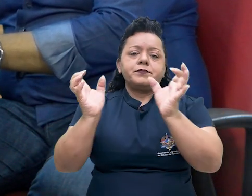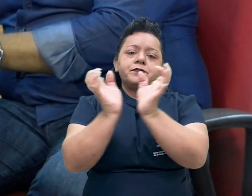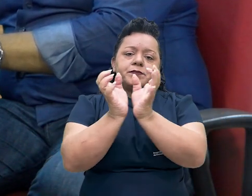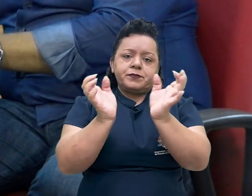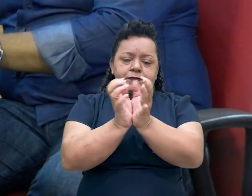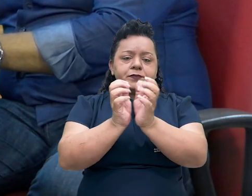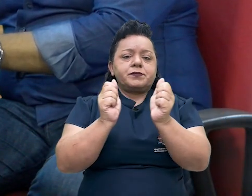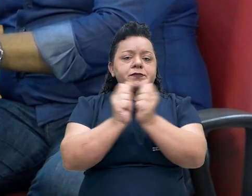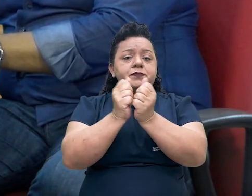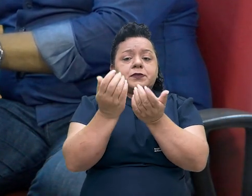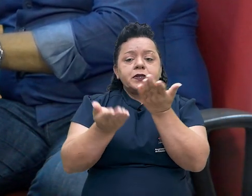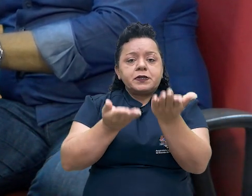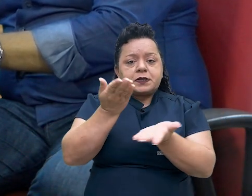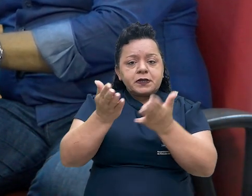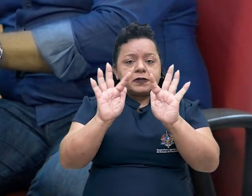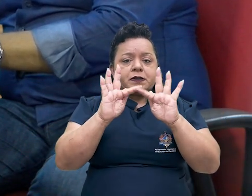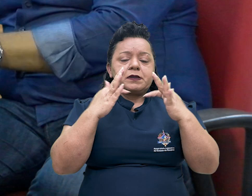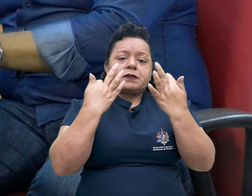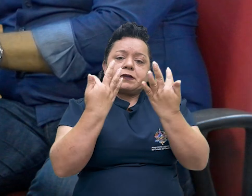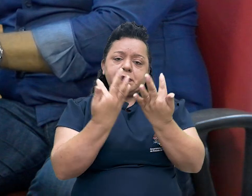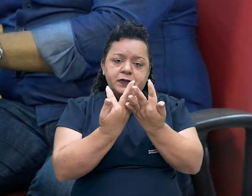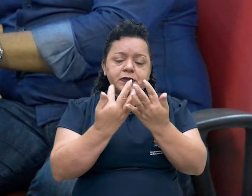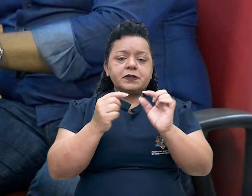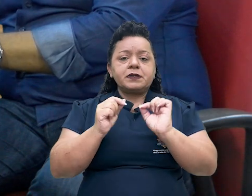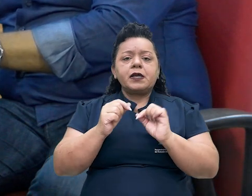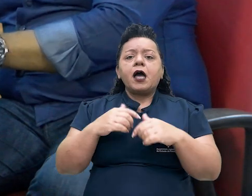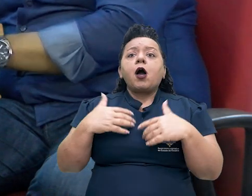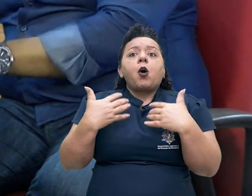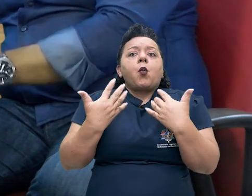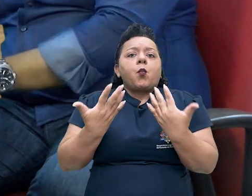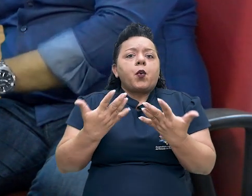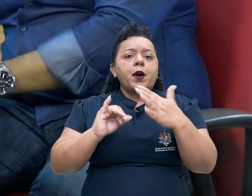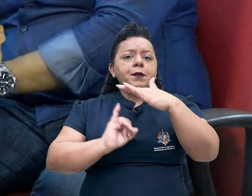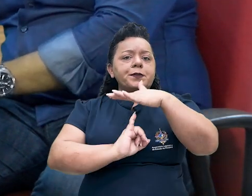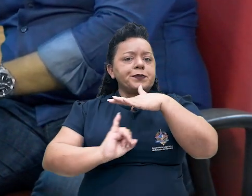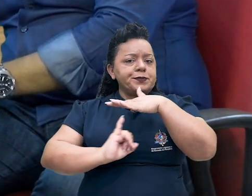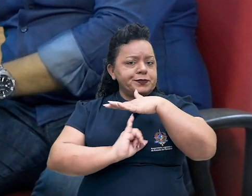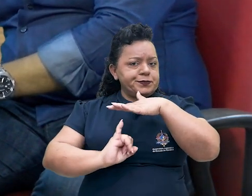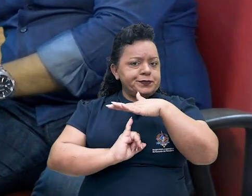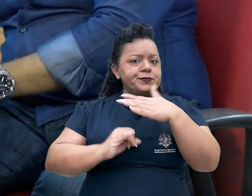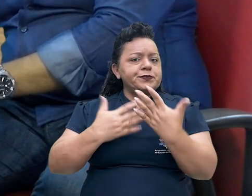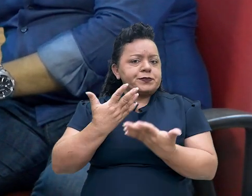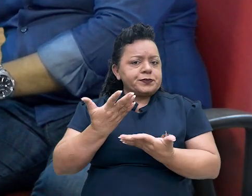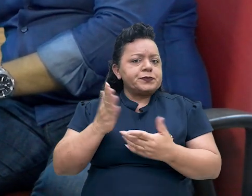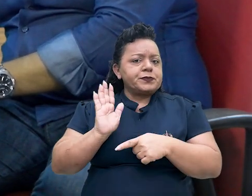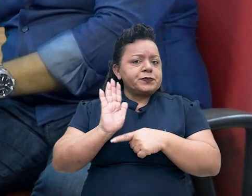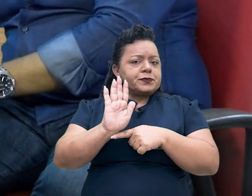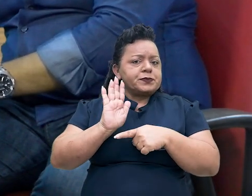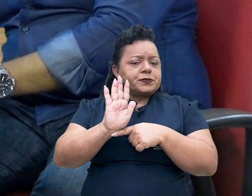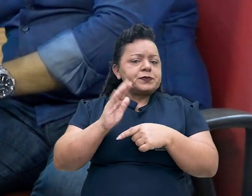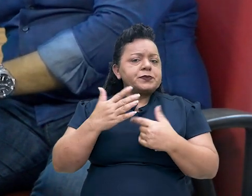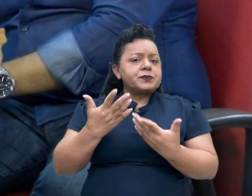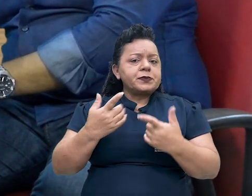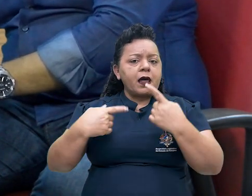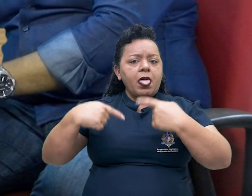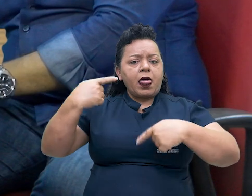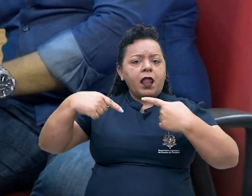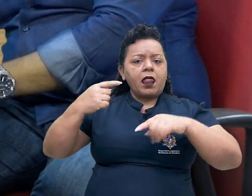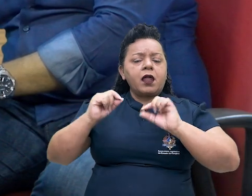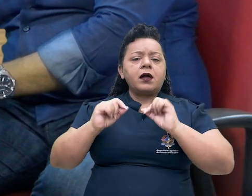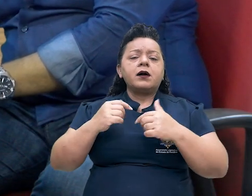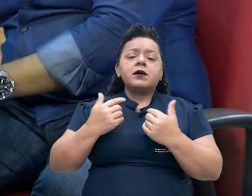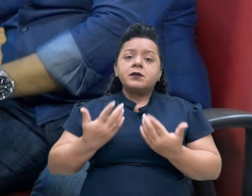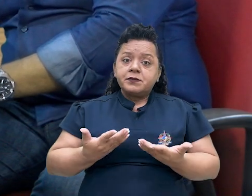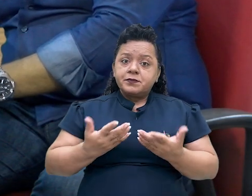essa ação em conjunto para poder atender essas famílias Quais são as instituições que participam porque me parece que esse momento também se juntam várias